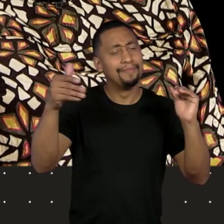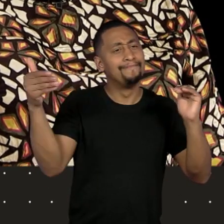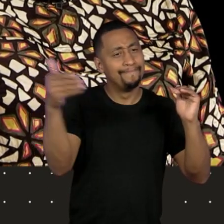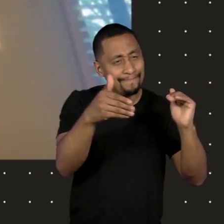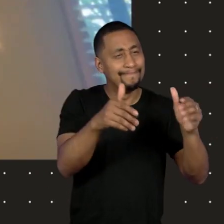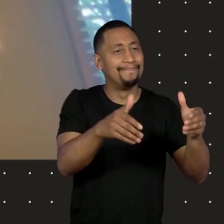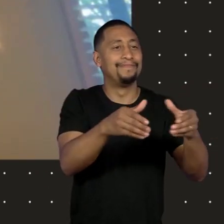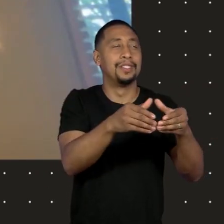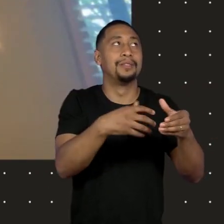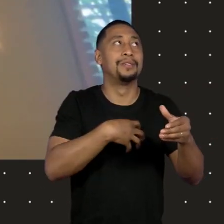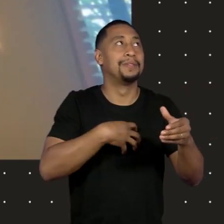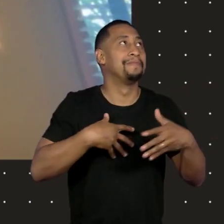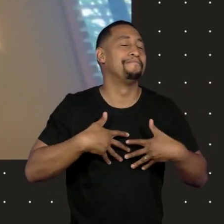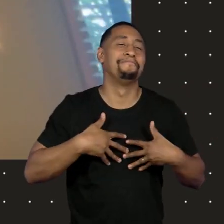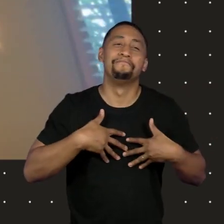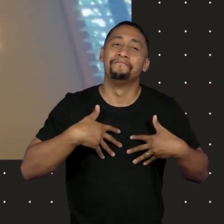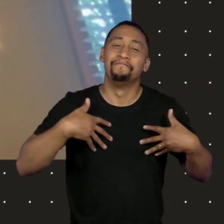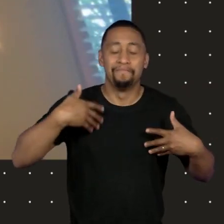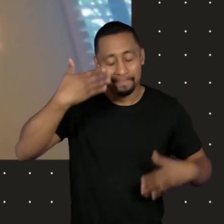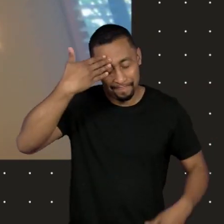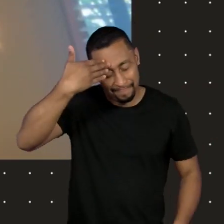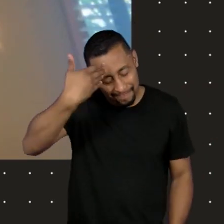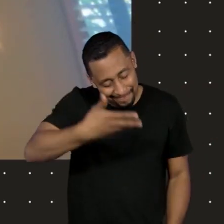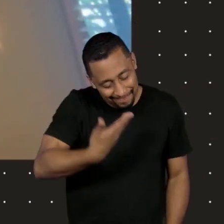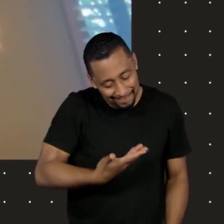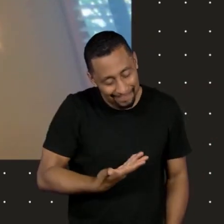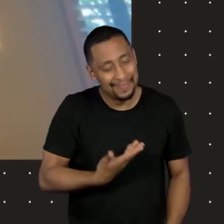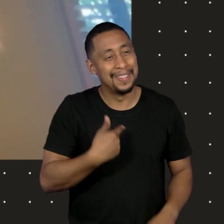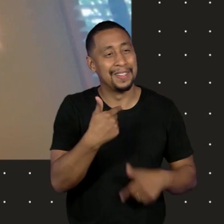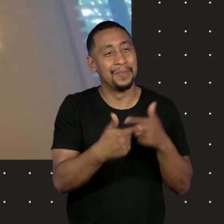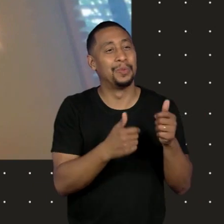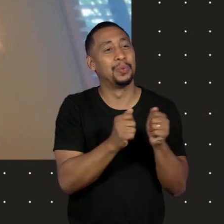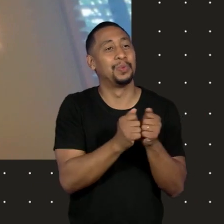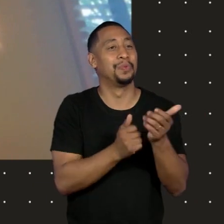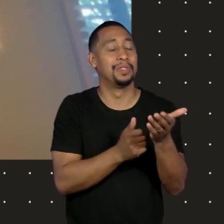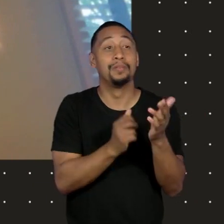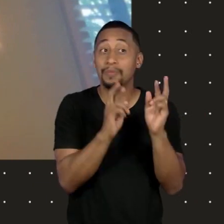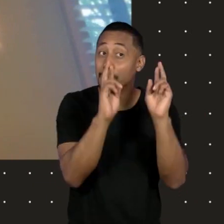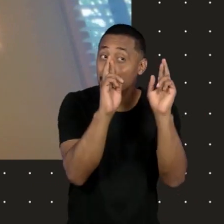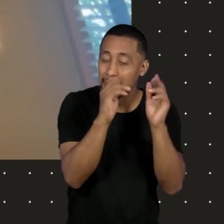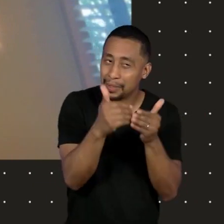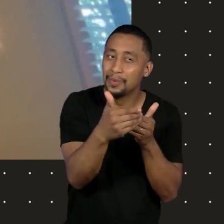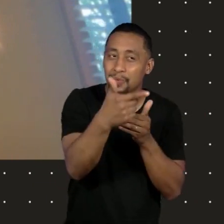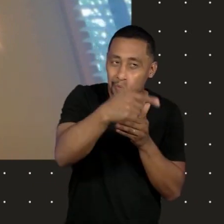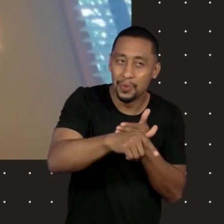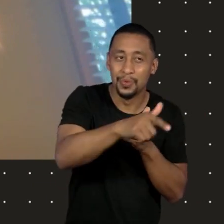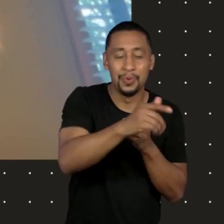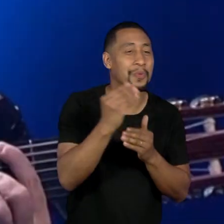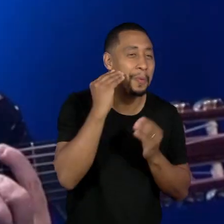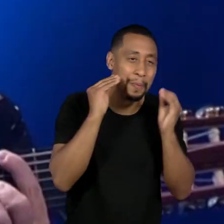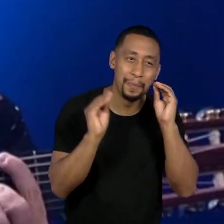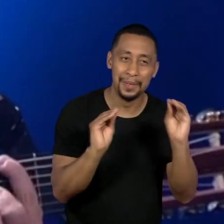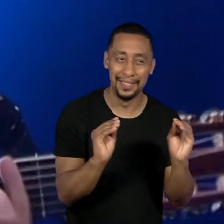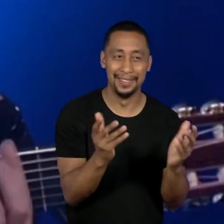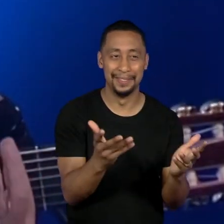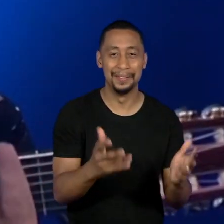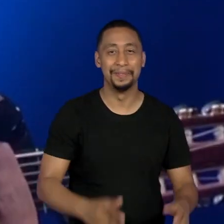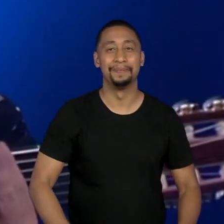e uma honra muito grande ter feito vários trabalhos com você. Espero que a gente continue a fazer. Um grande beijo, querido.